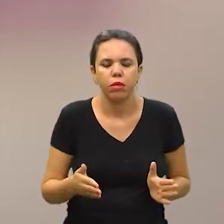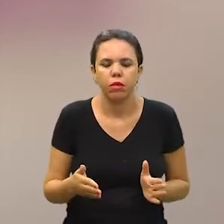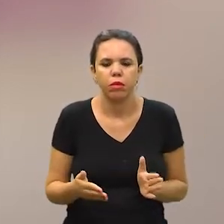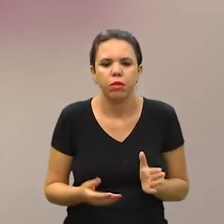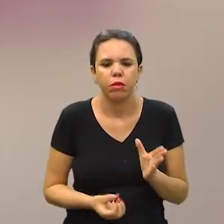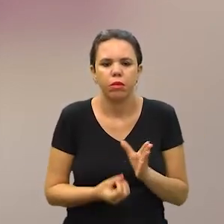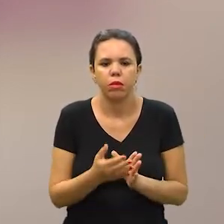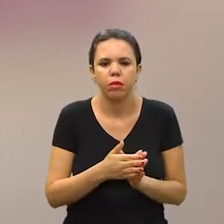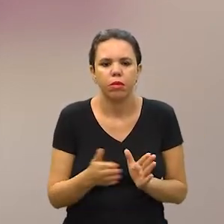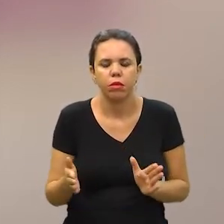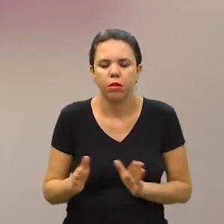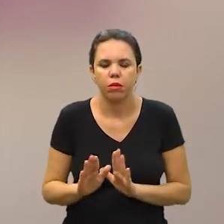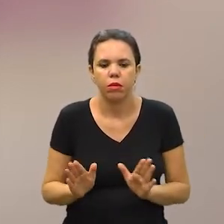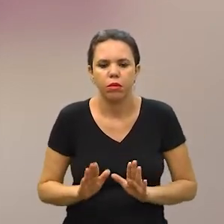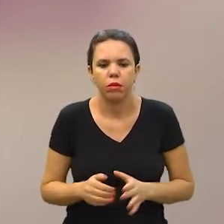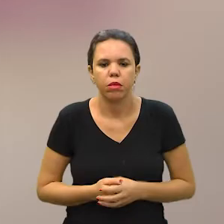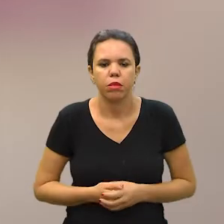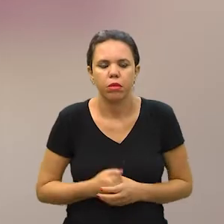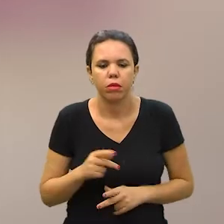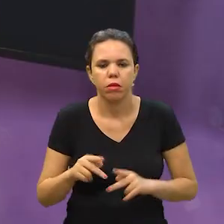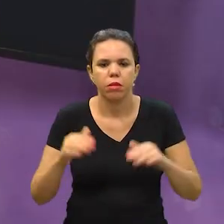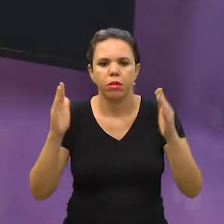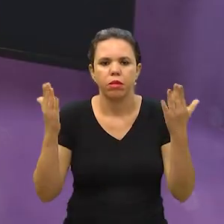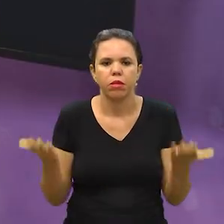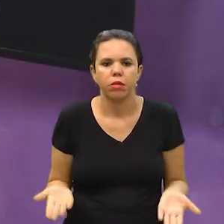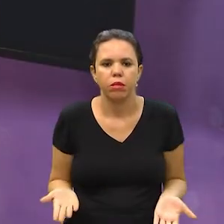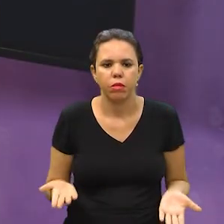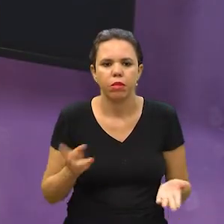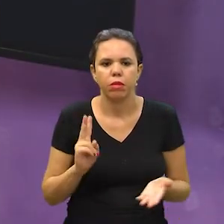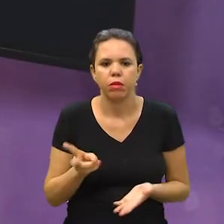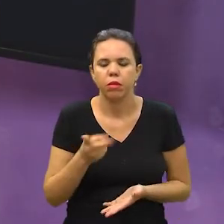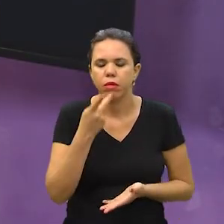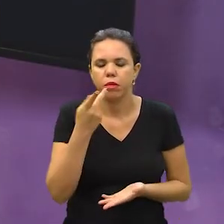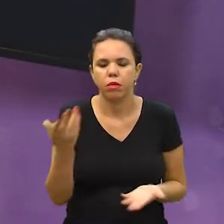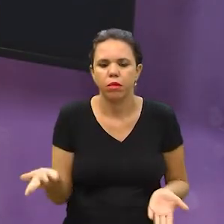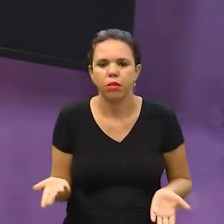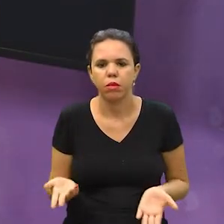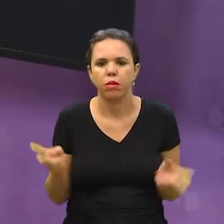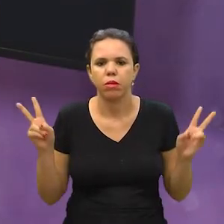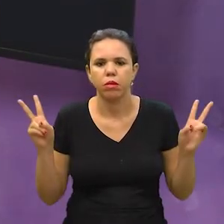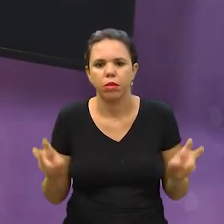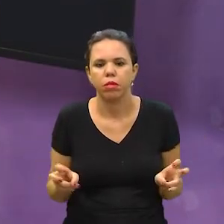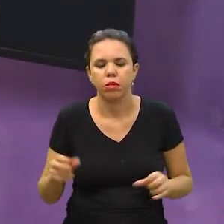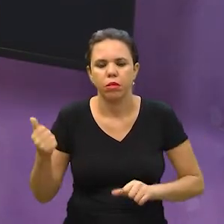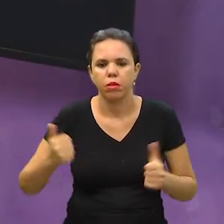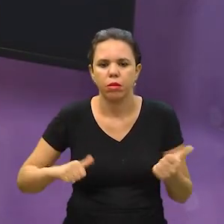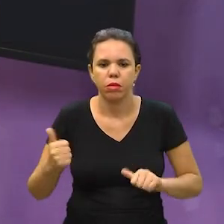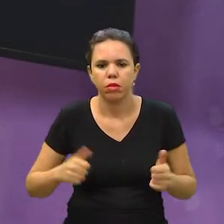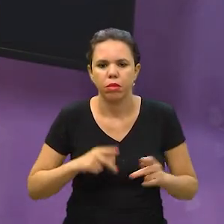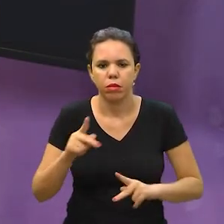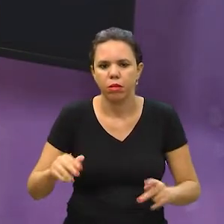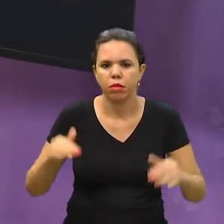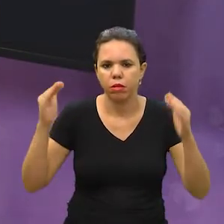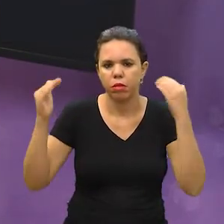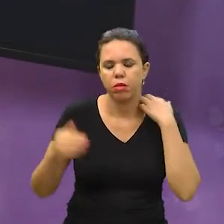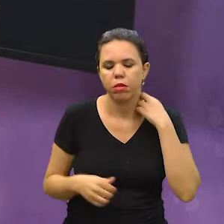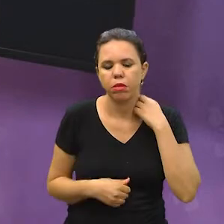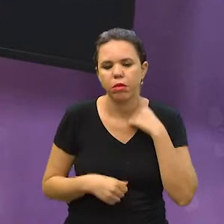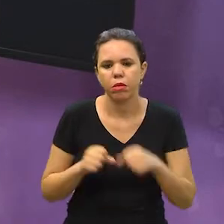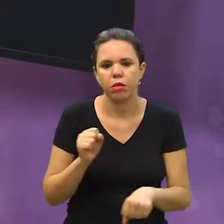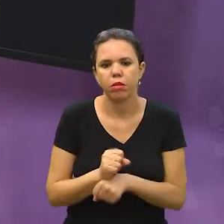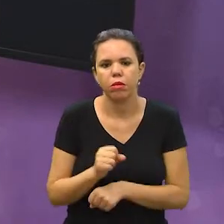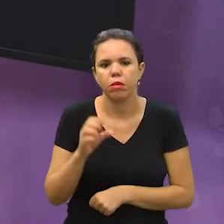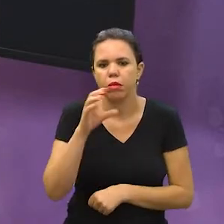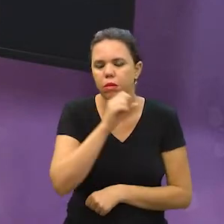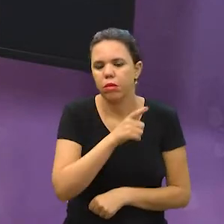como apareceu na vida adulta. Priscila, a gente vai continuar falando sobre esse diagnóstico em adultos. Dá